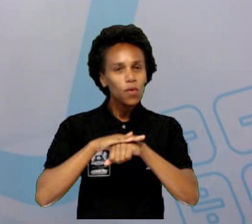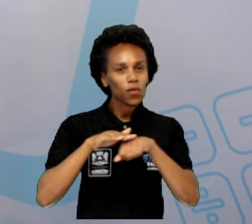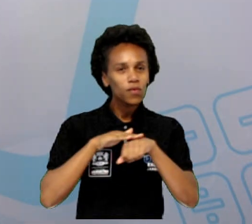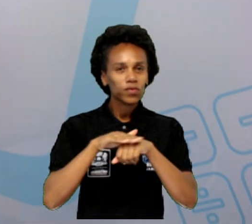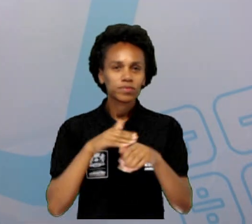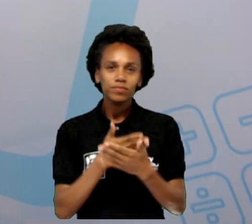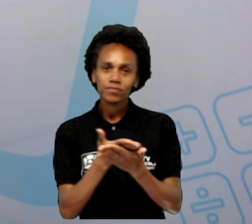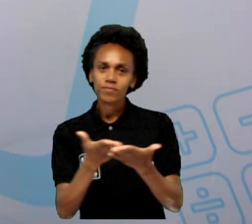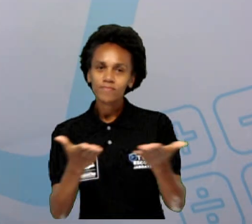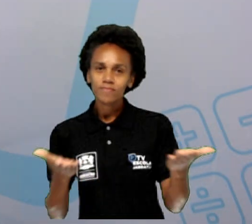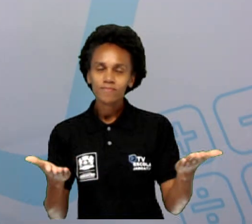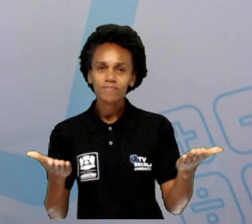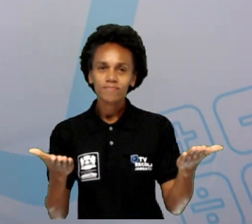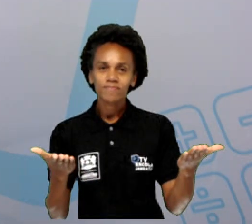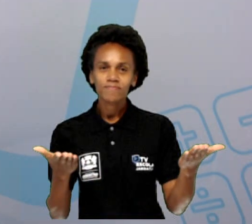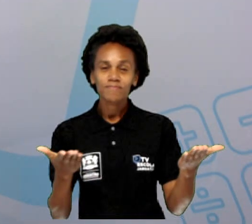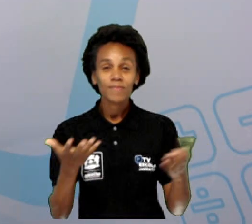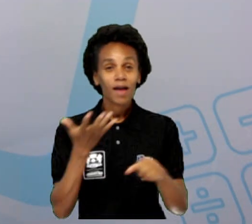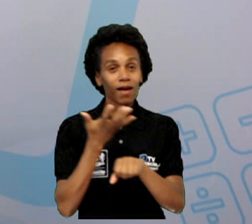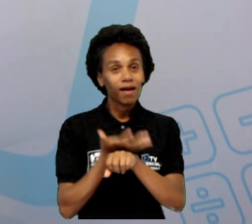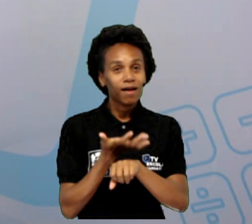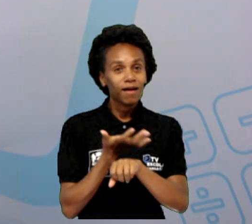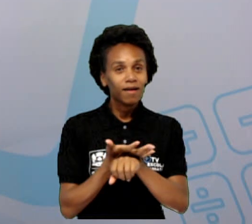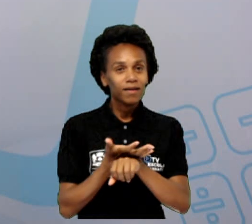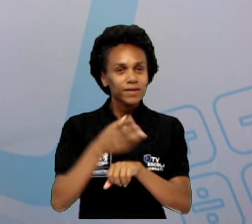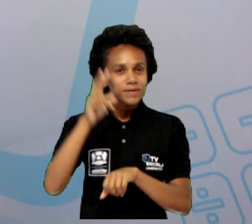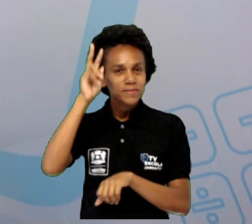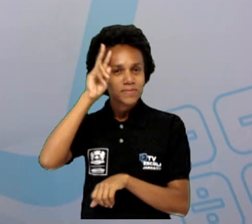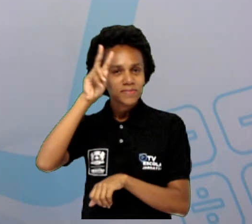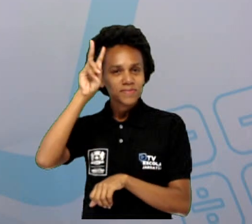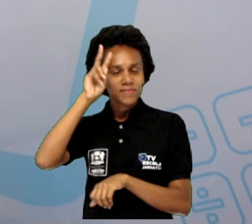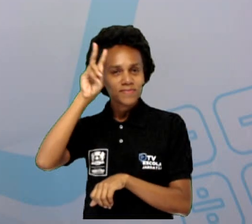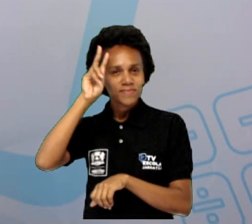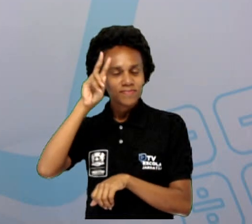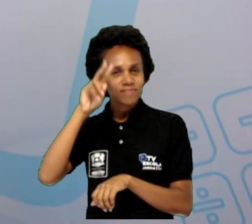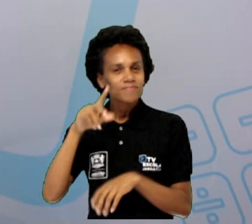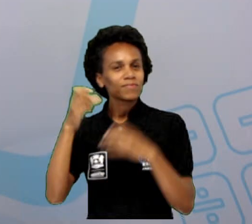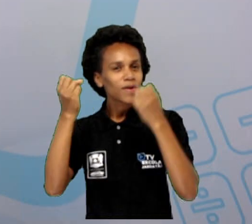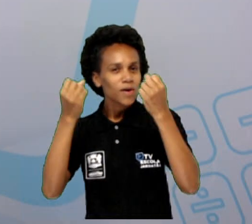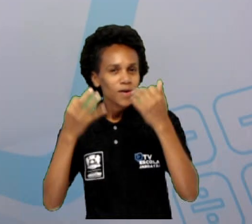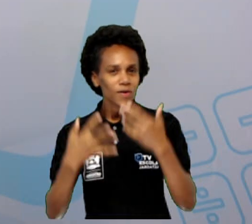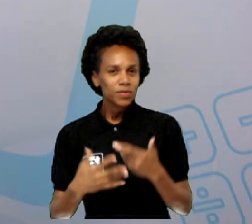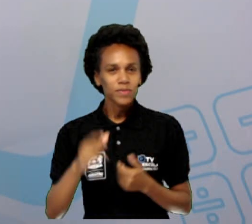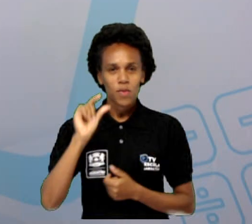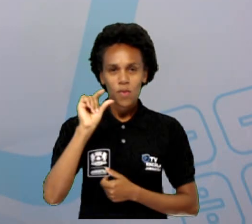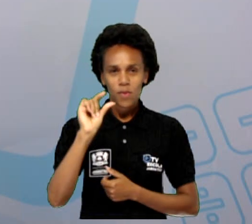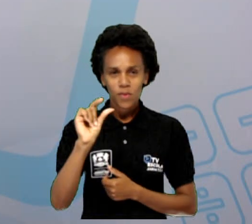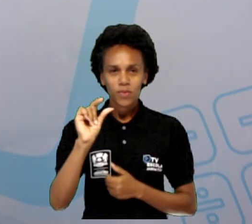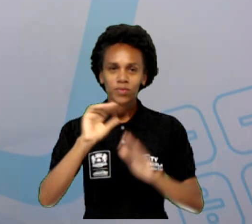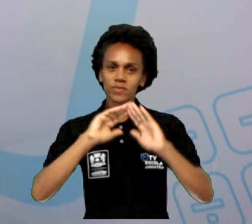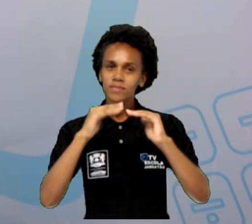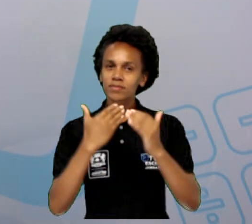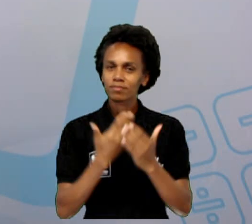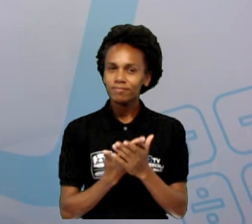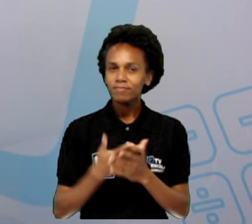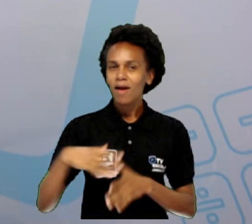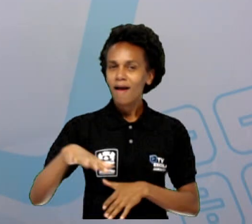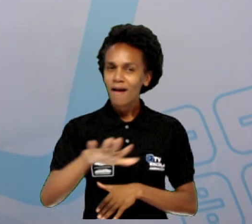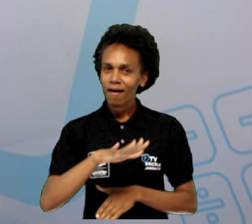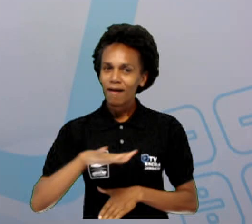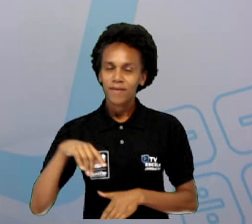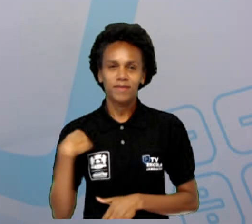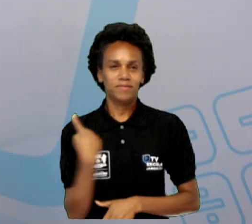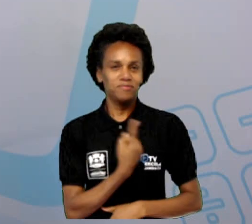sobre a disciplina de História. Vamos falar um pouquinho sobre a escola, ambiente que a gente conhece tão bem, não é